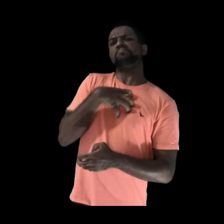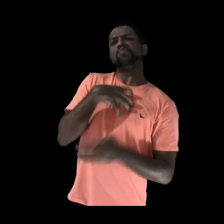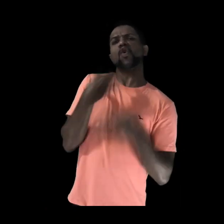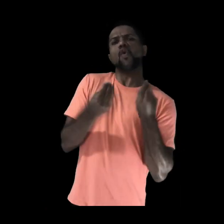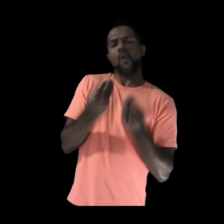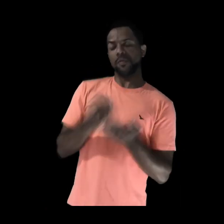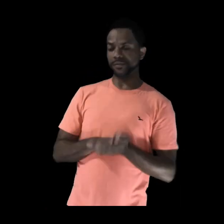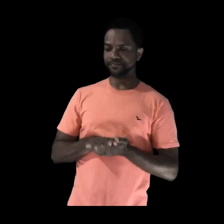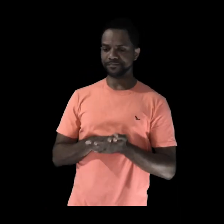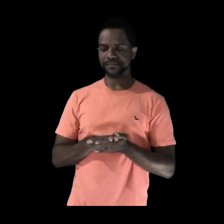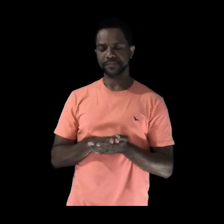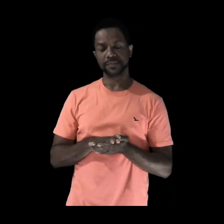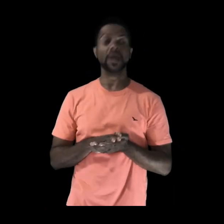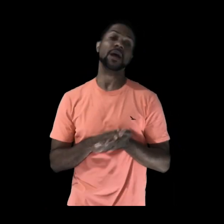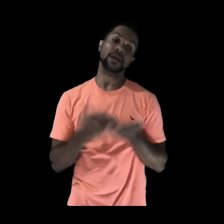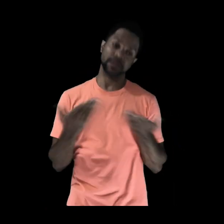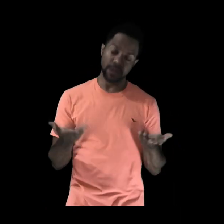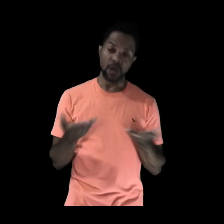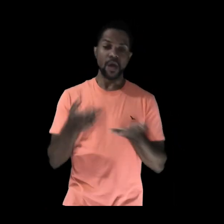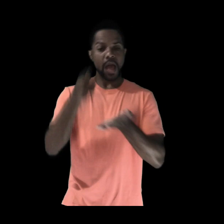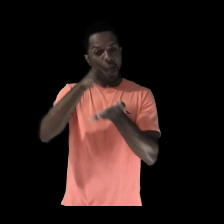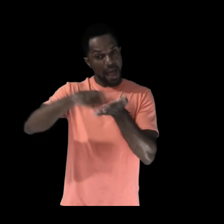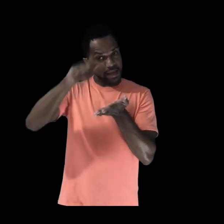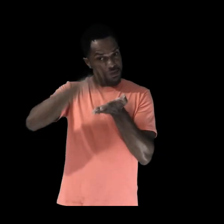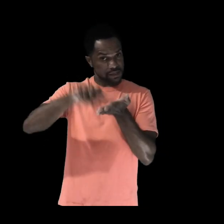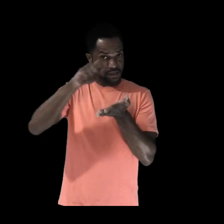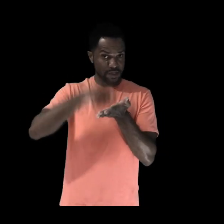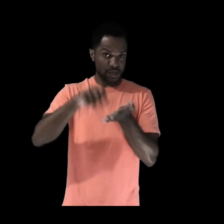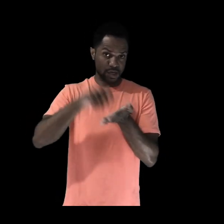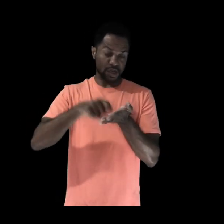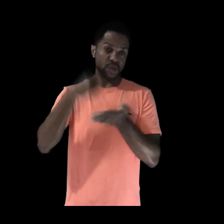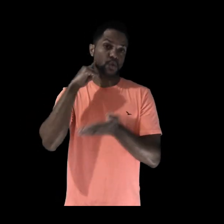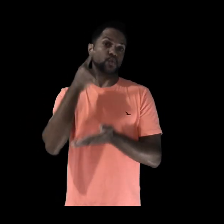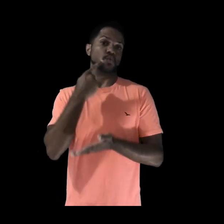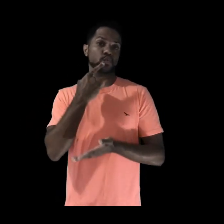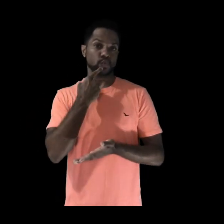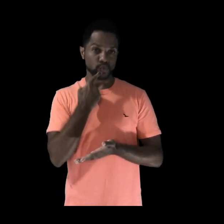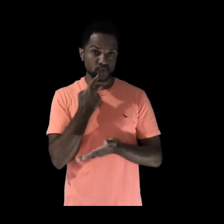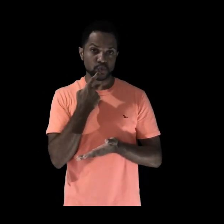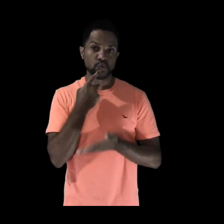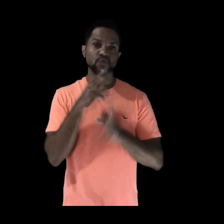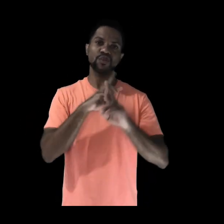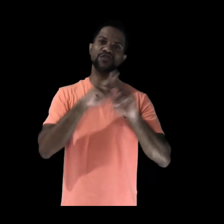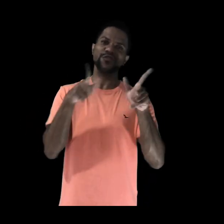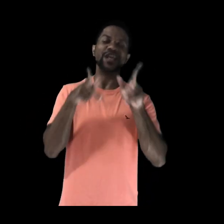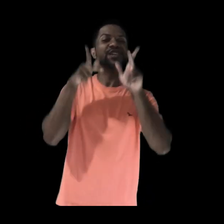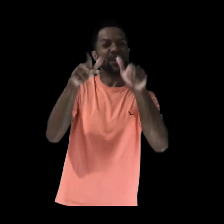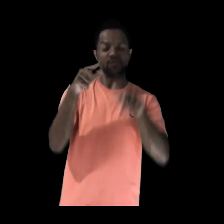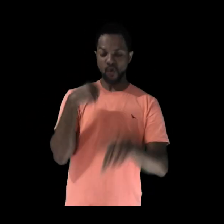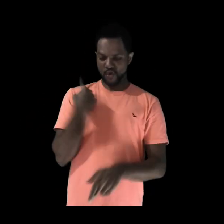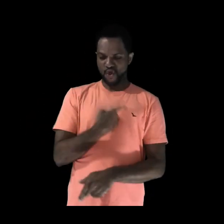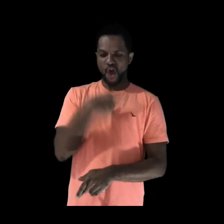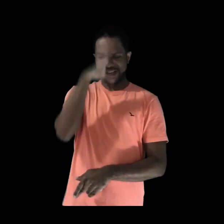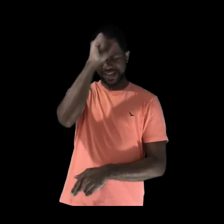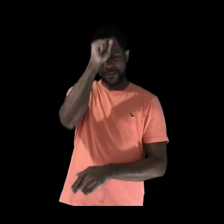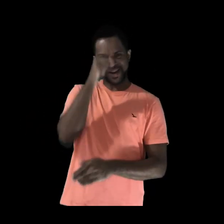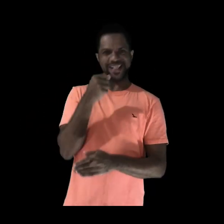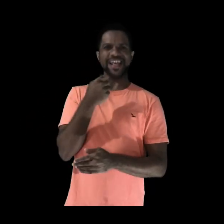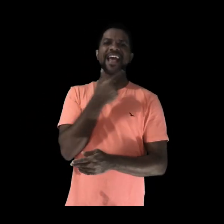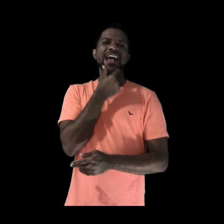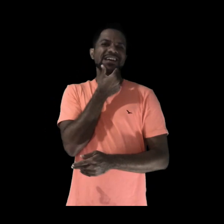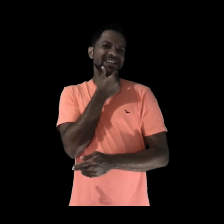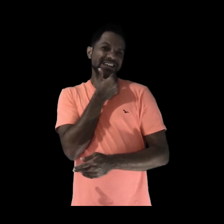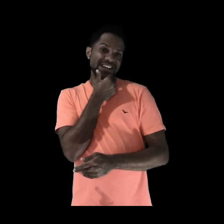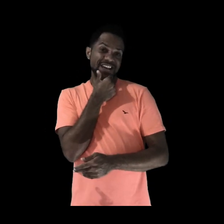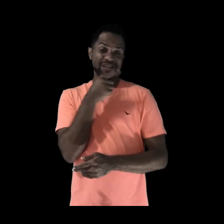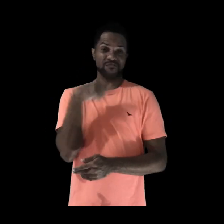né? Sim, a escrita do surdo em português é semelhante à nossa em inglês. A gente aprende inglês durante mais de 10 anos aí na